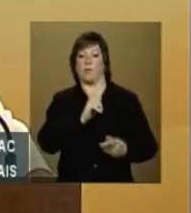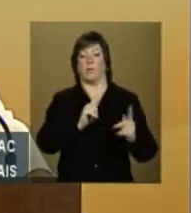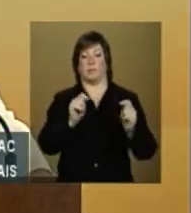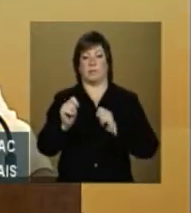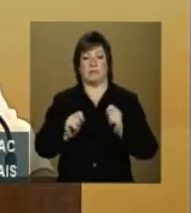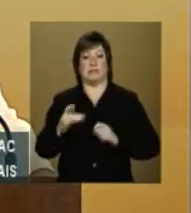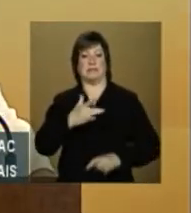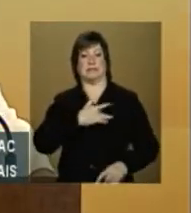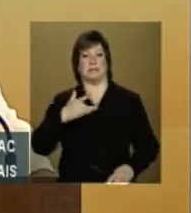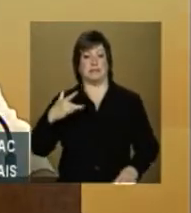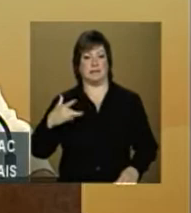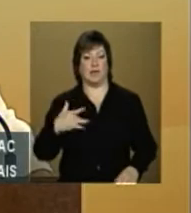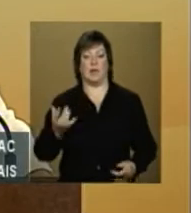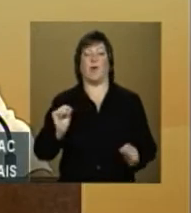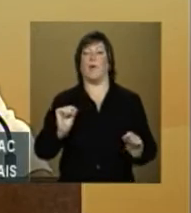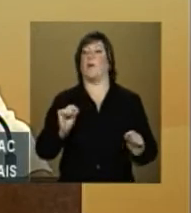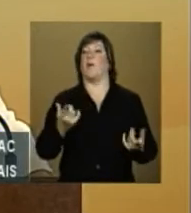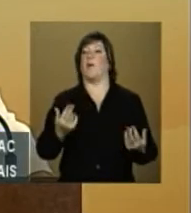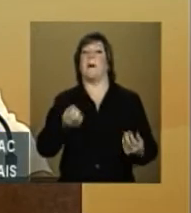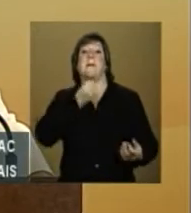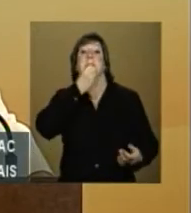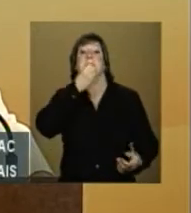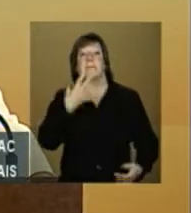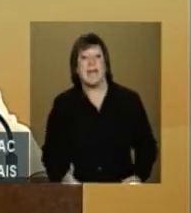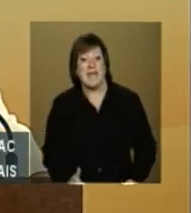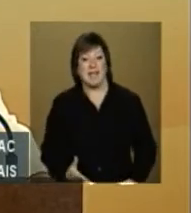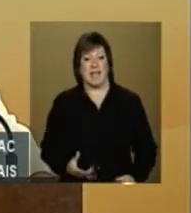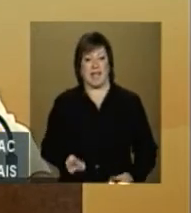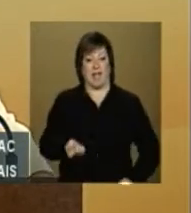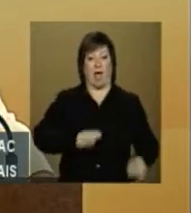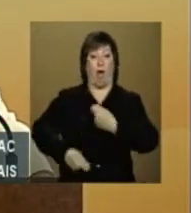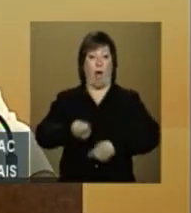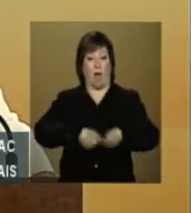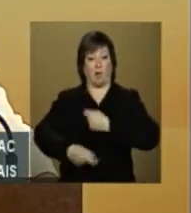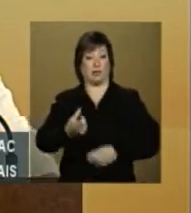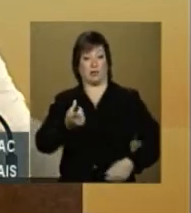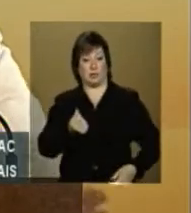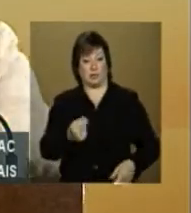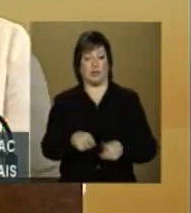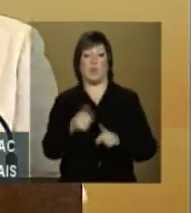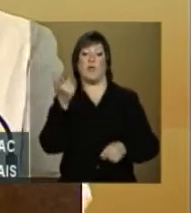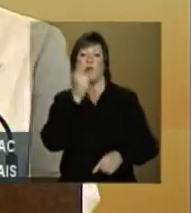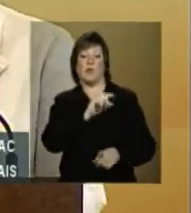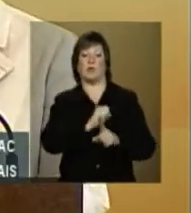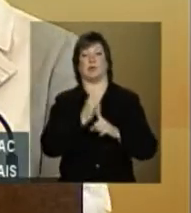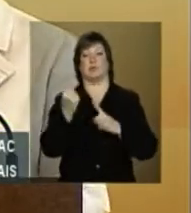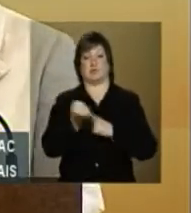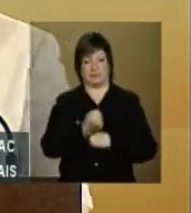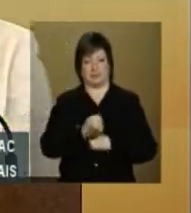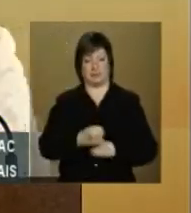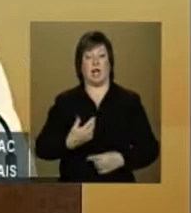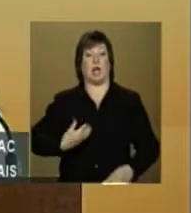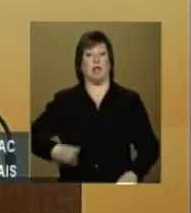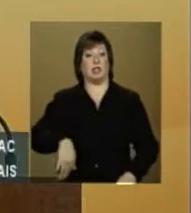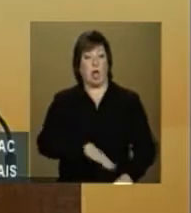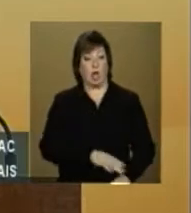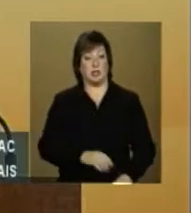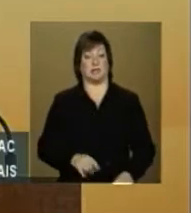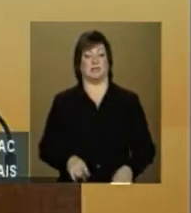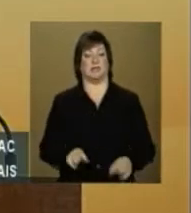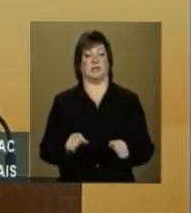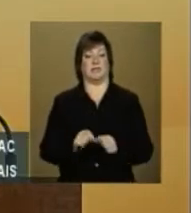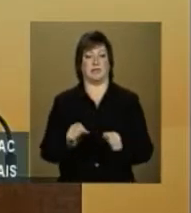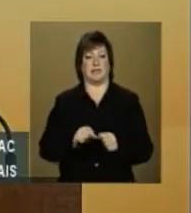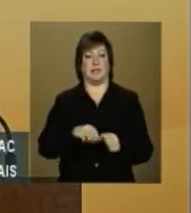a saúde econômica e as nossas conquistas sociais. Porque nós praticamos o modelo